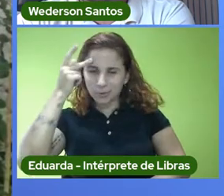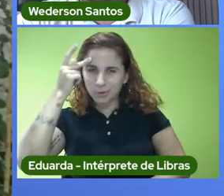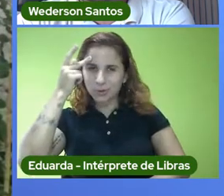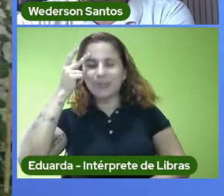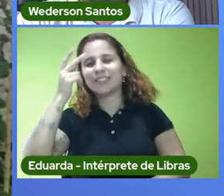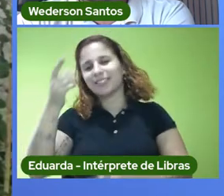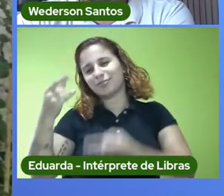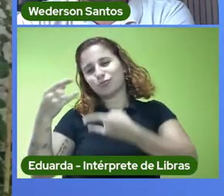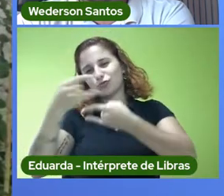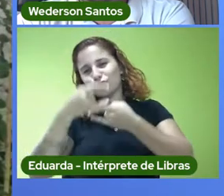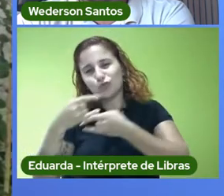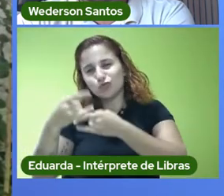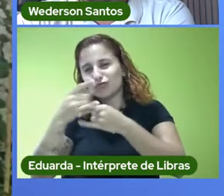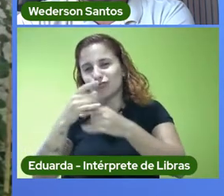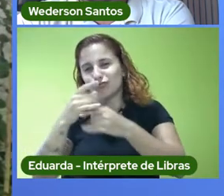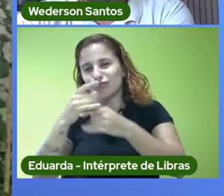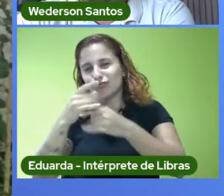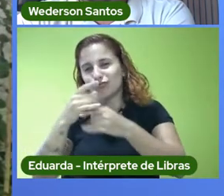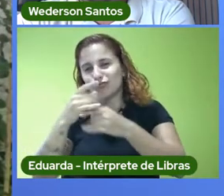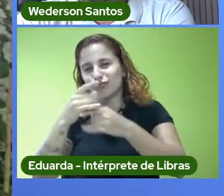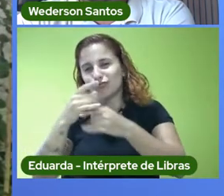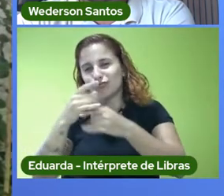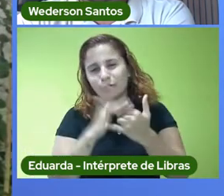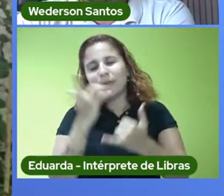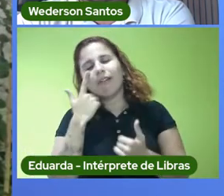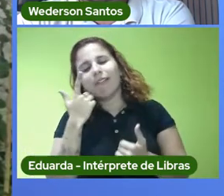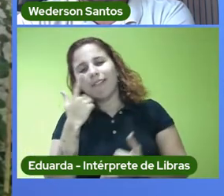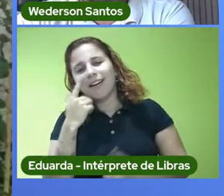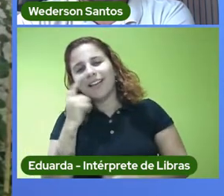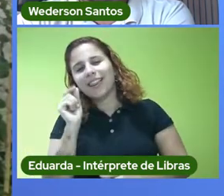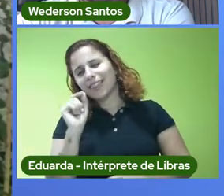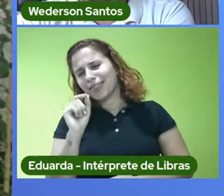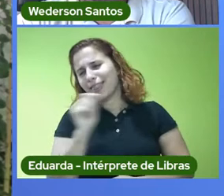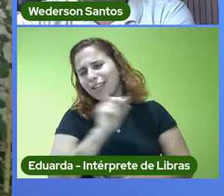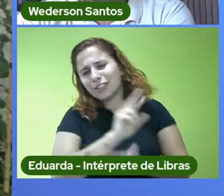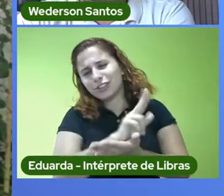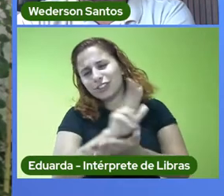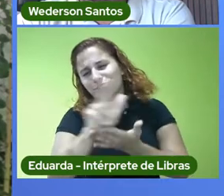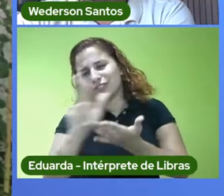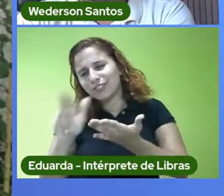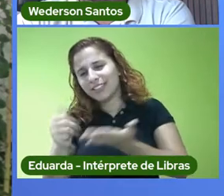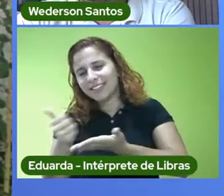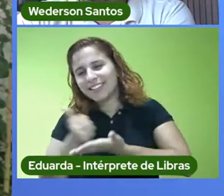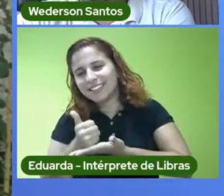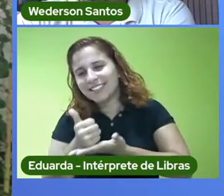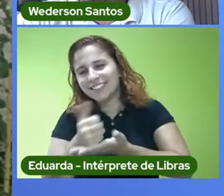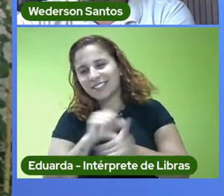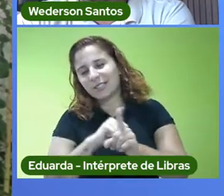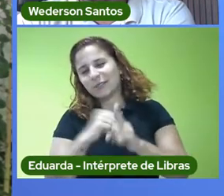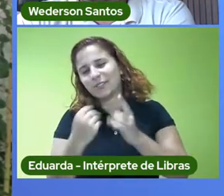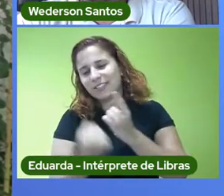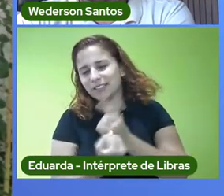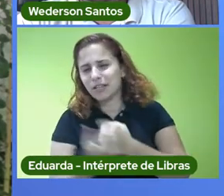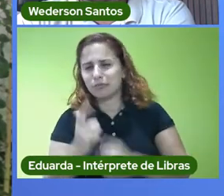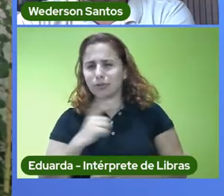psicólogos, coordenadores das equipes de assistência das nossas APAES, das instituições, né? E aí a gente conta